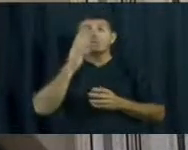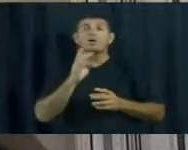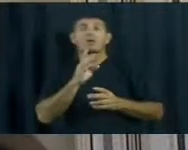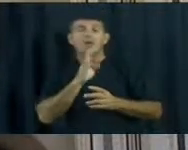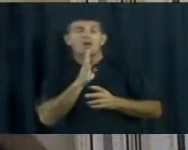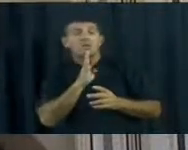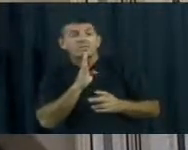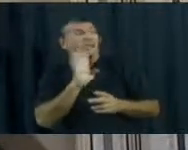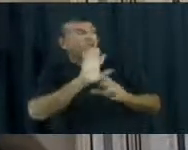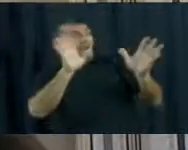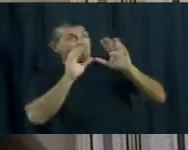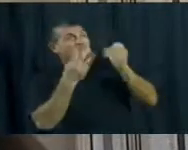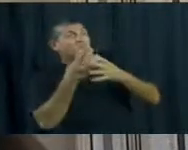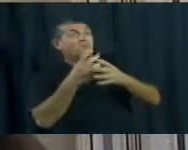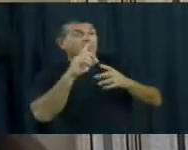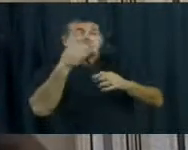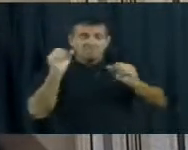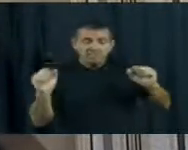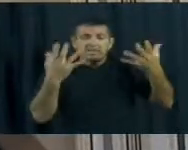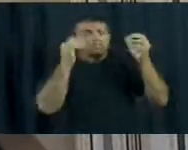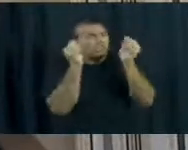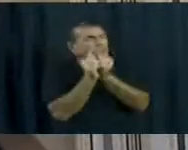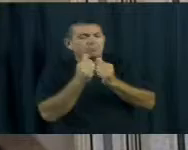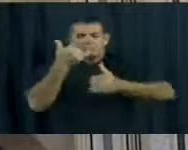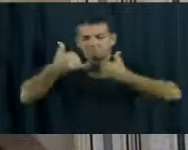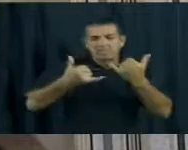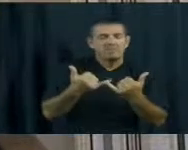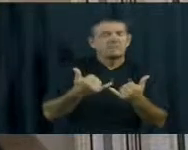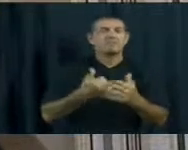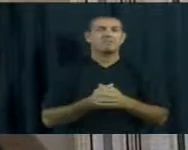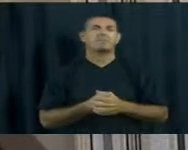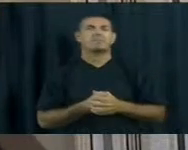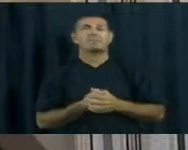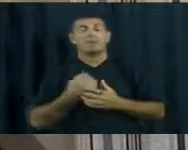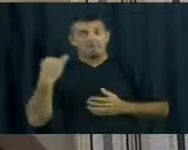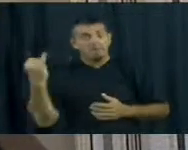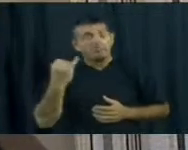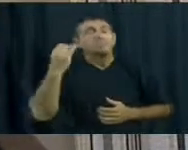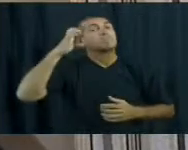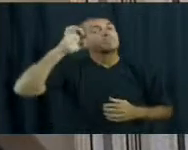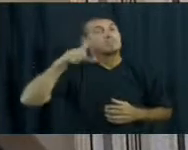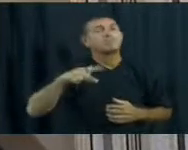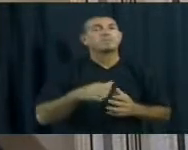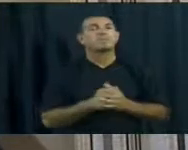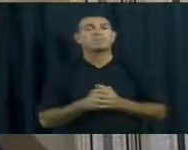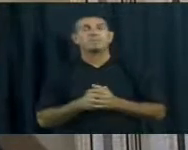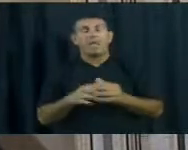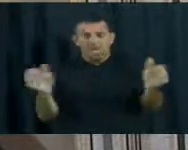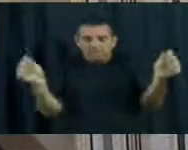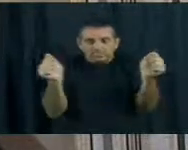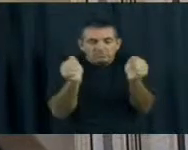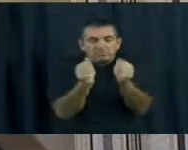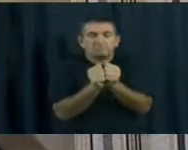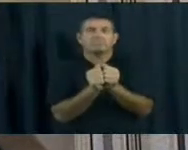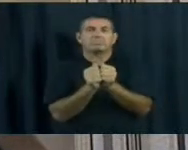naquele momento de confraternização. Então é muito importante isso, a gente encurtar a distância e